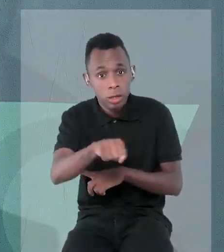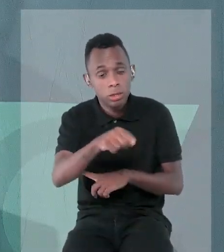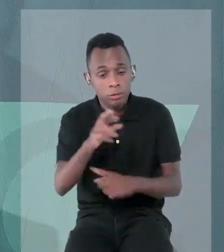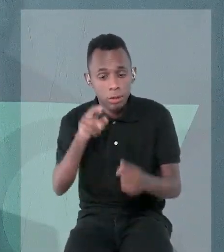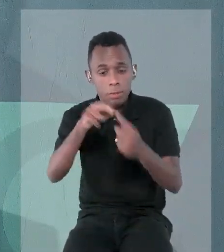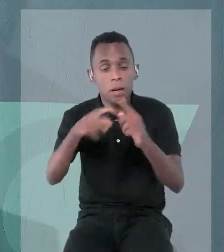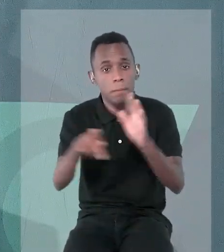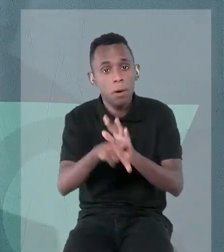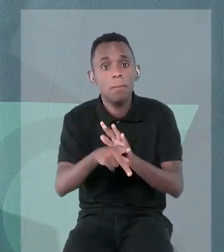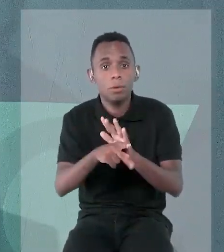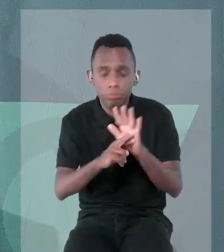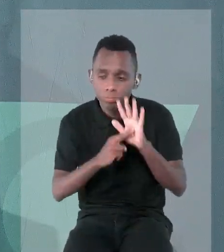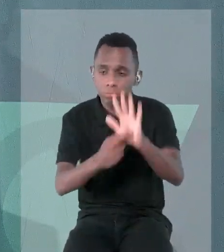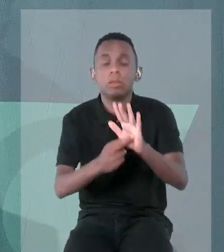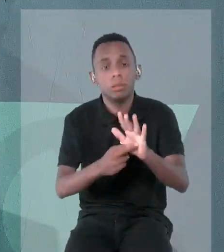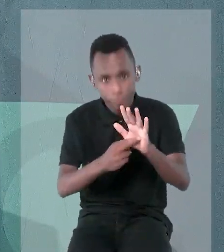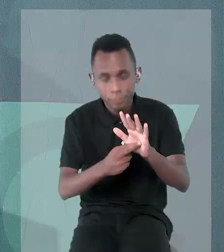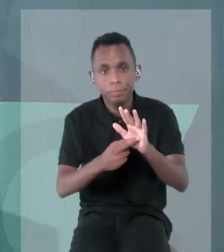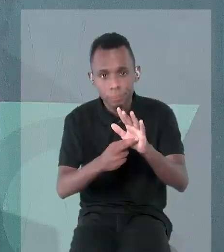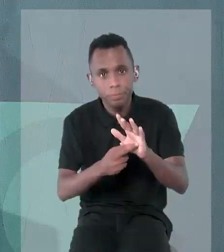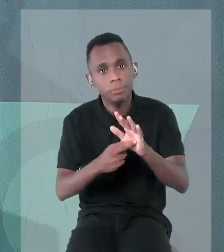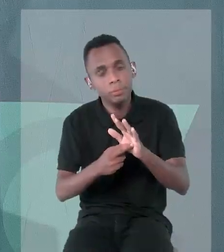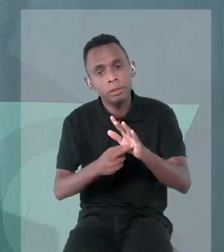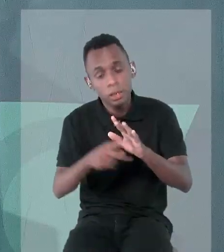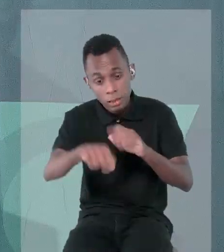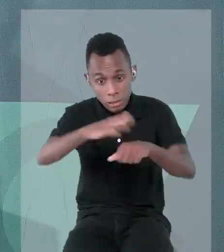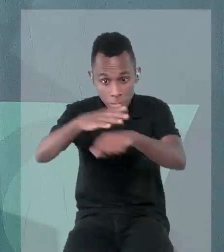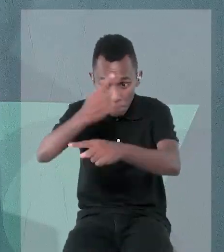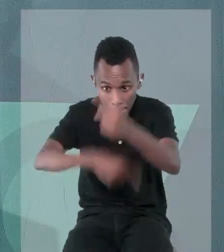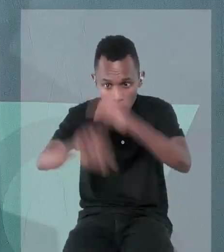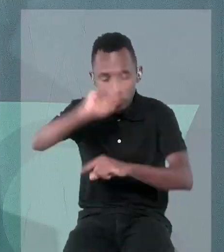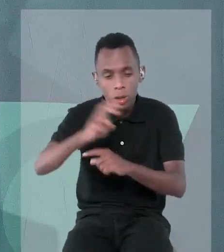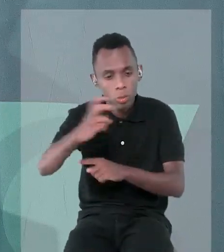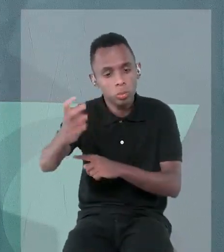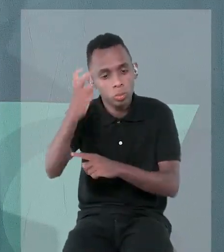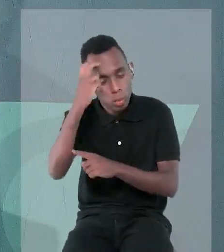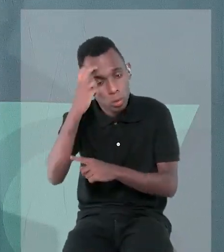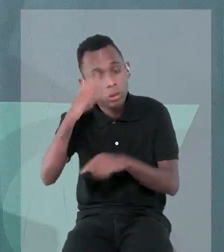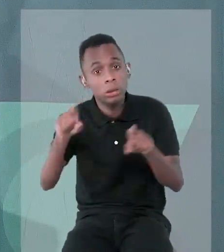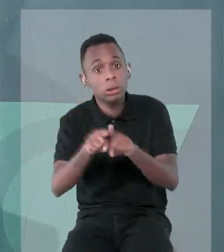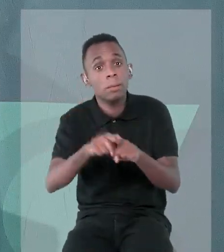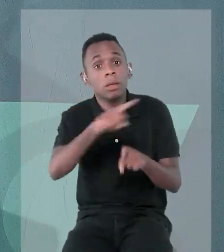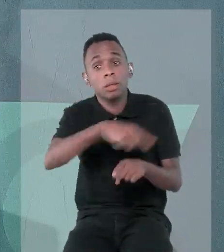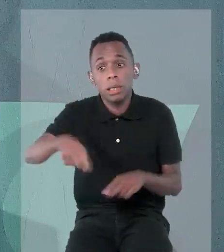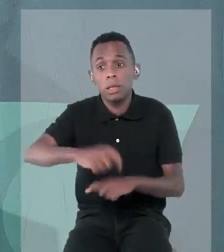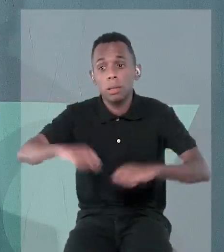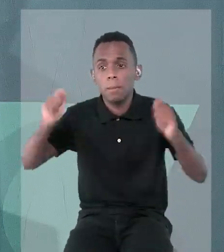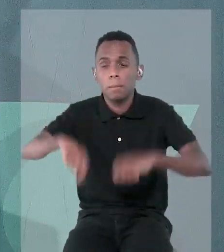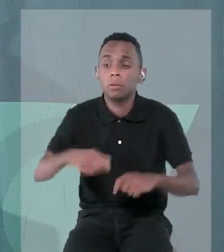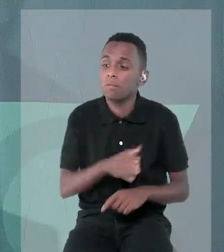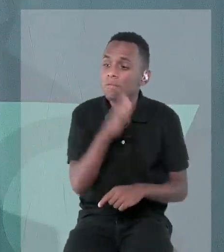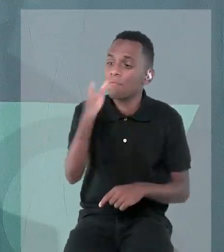representar essas comunidades, eles vão ser um agente dessa transformação cultural, eles vão ser capazes de ir para o